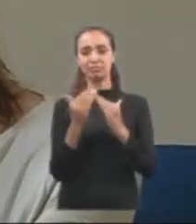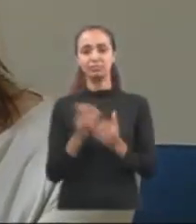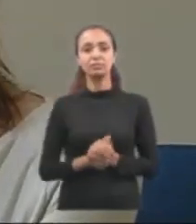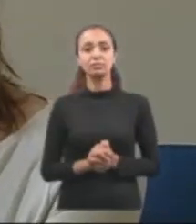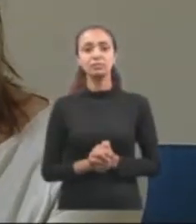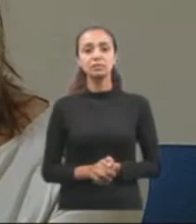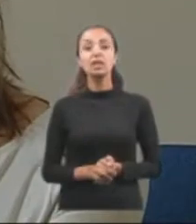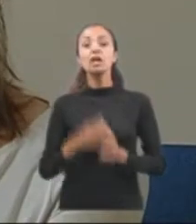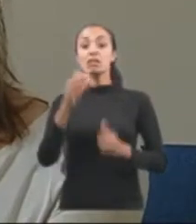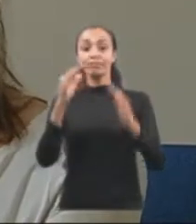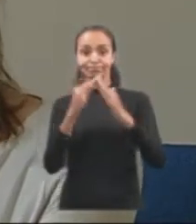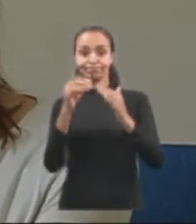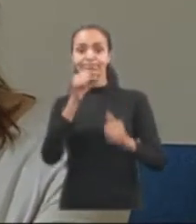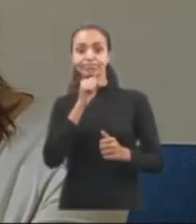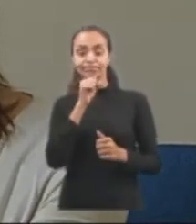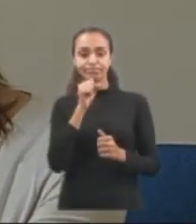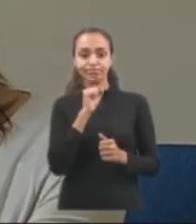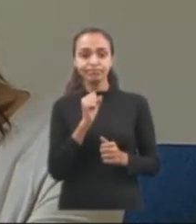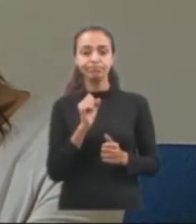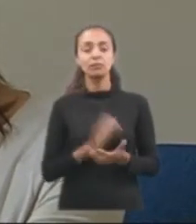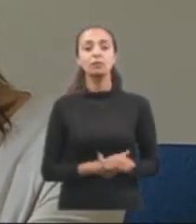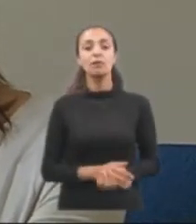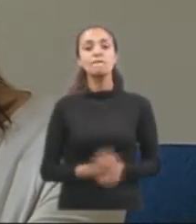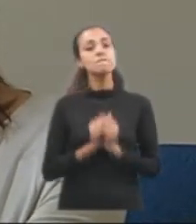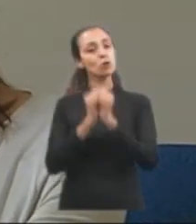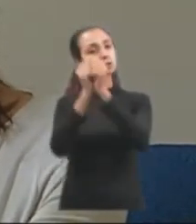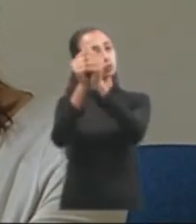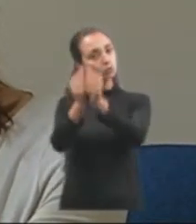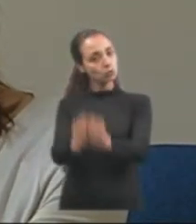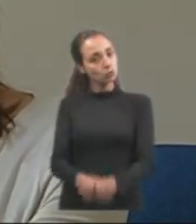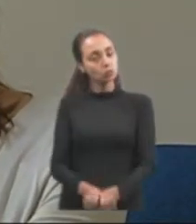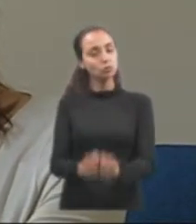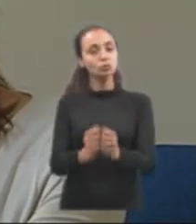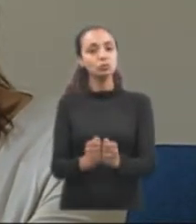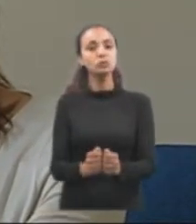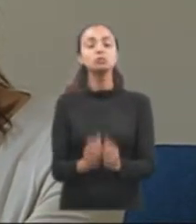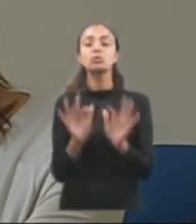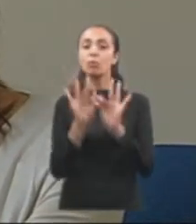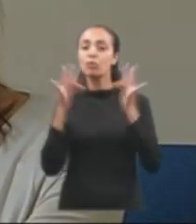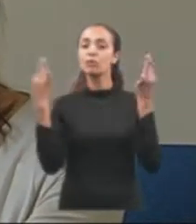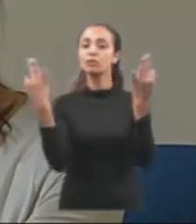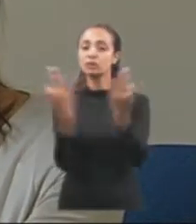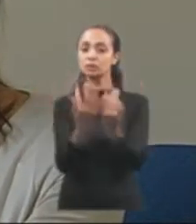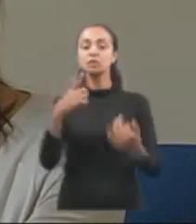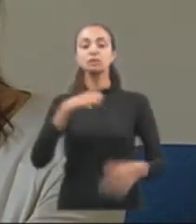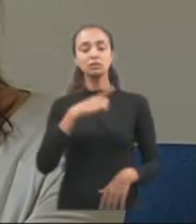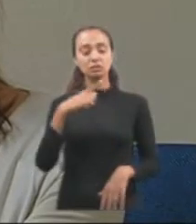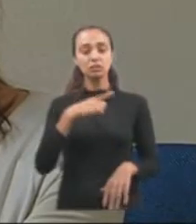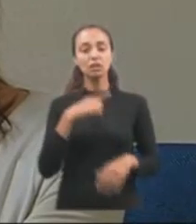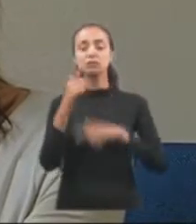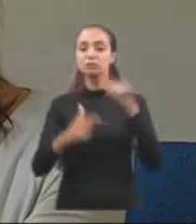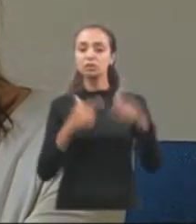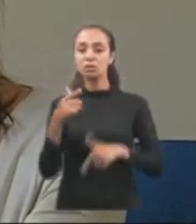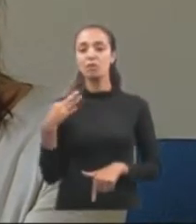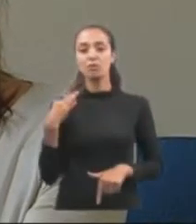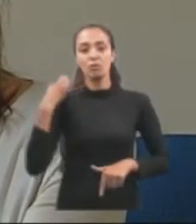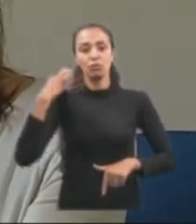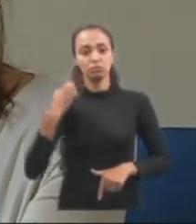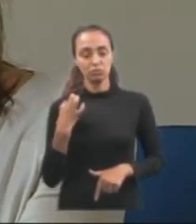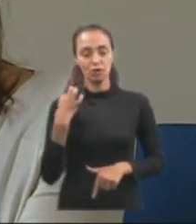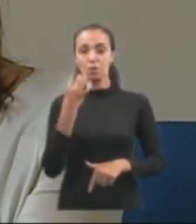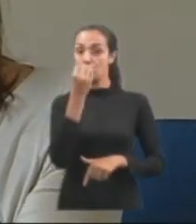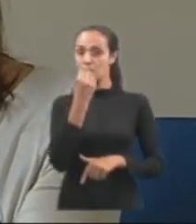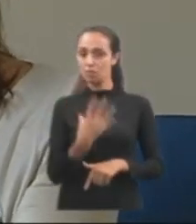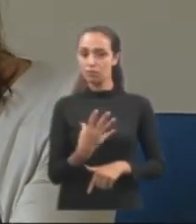asilo, então, realmente ele passa a ser a família dessas pessoas. Por isso, nós temos um trabalho voluntário muito grande na instituição.